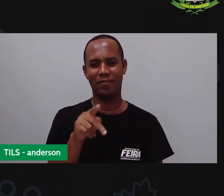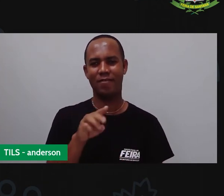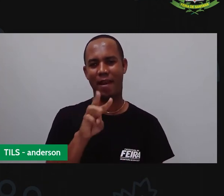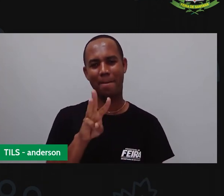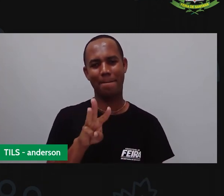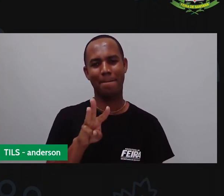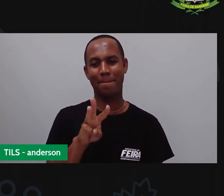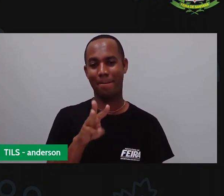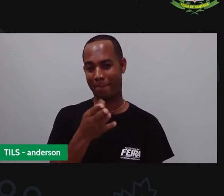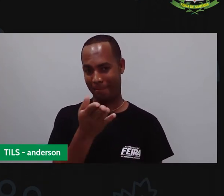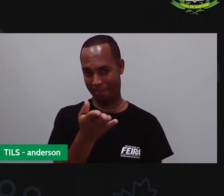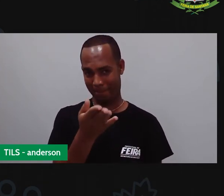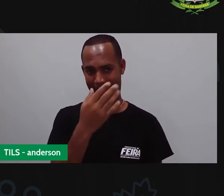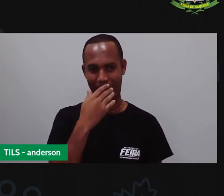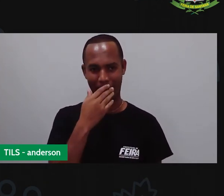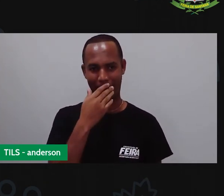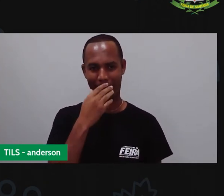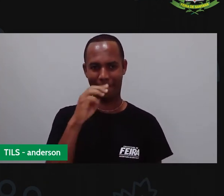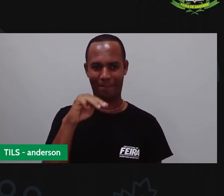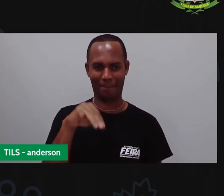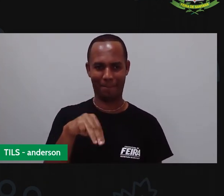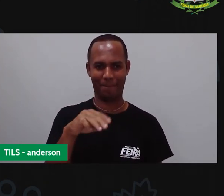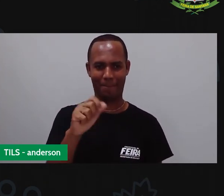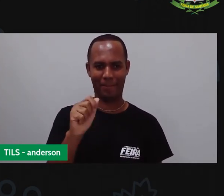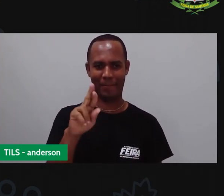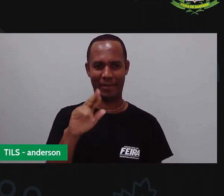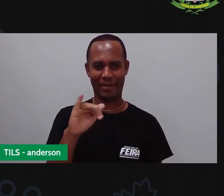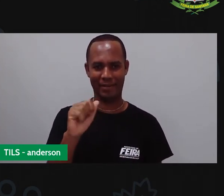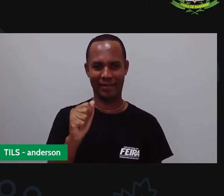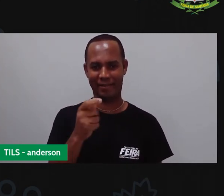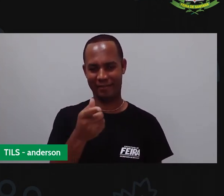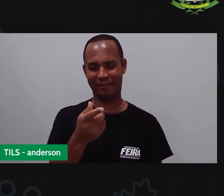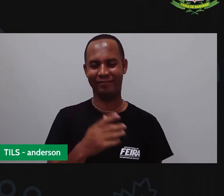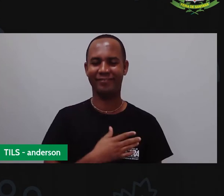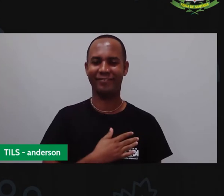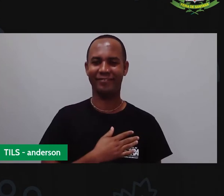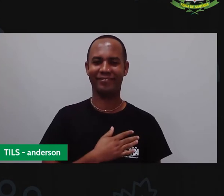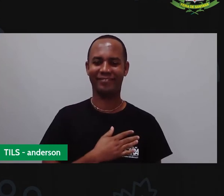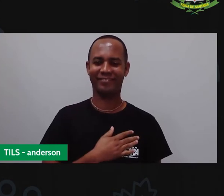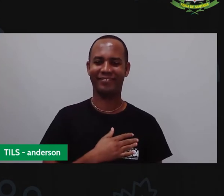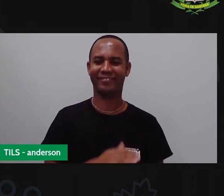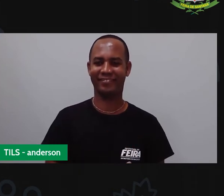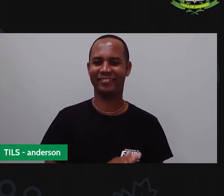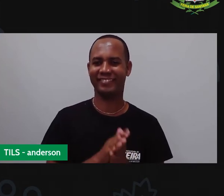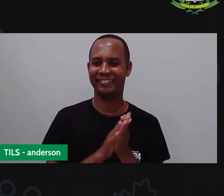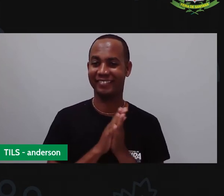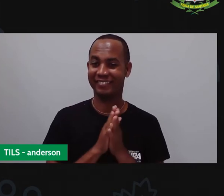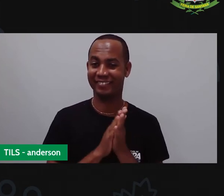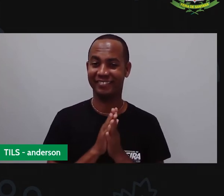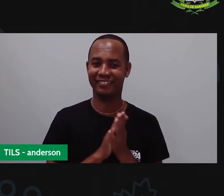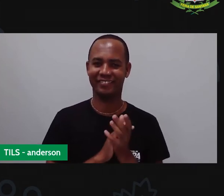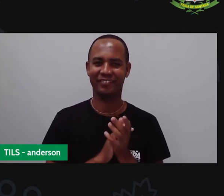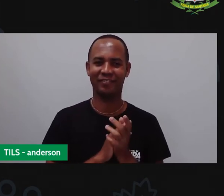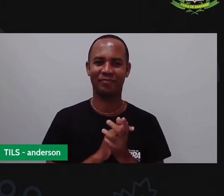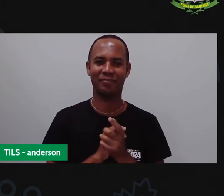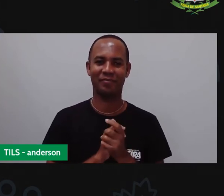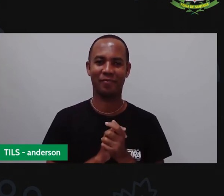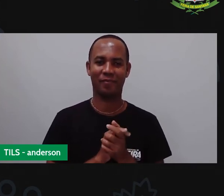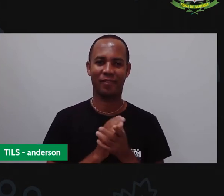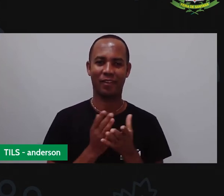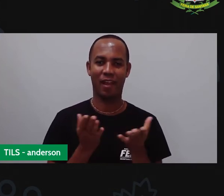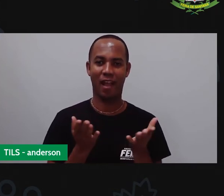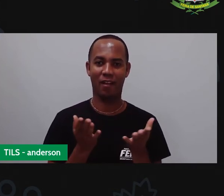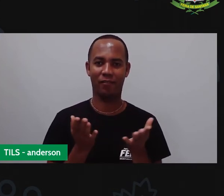voltou voltou para ver outra Opala não foi mãe vamos lá a gente se